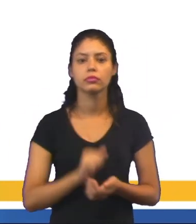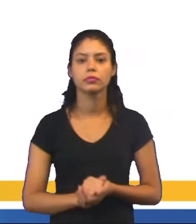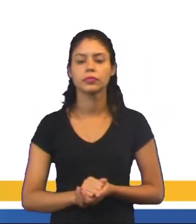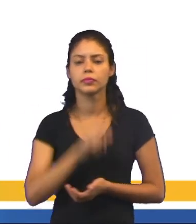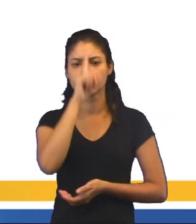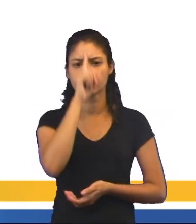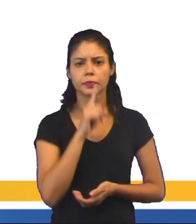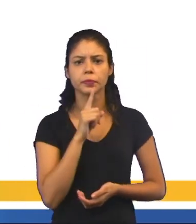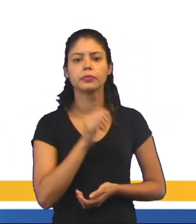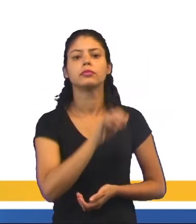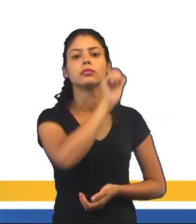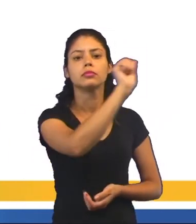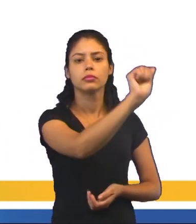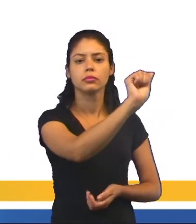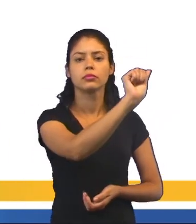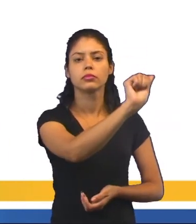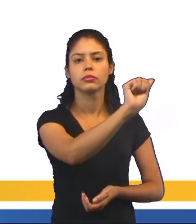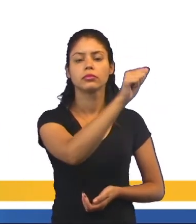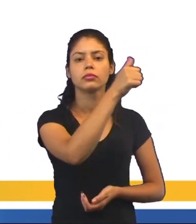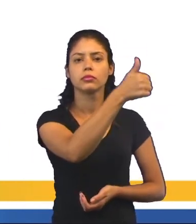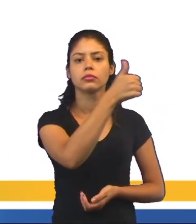esse amarelinho.